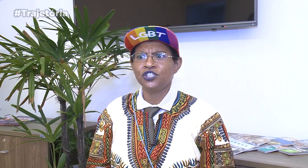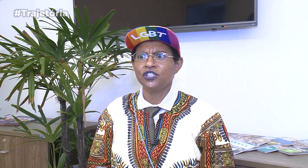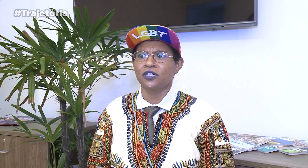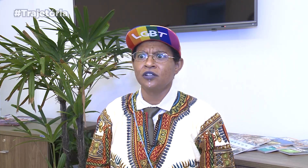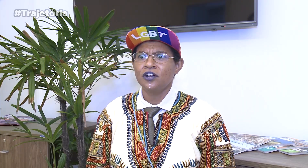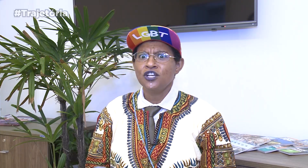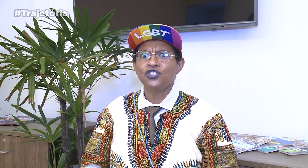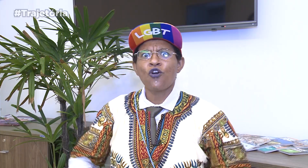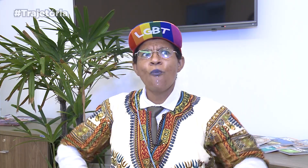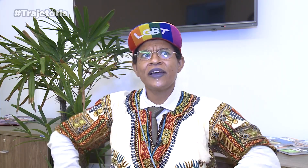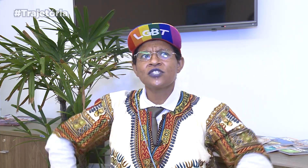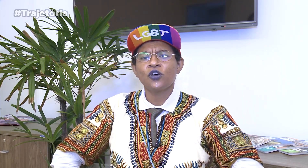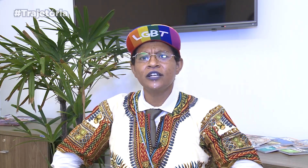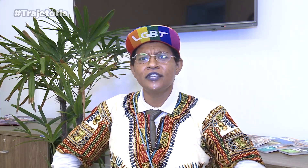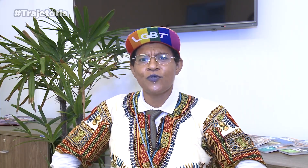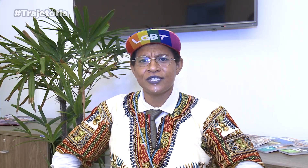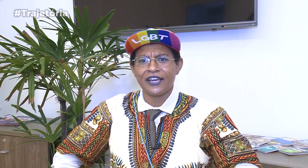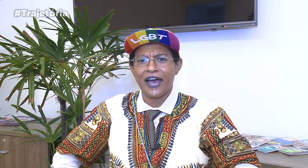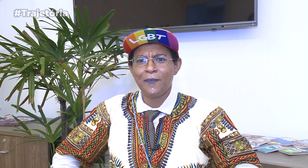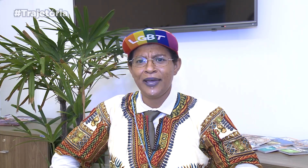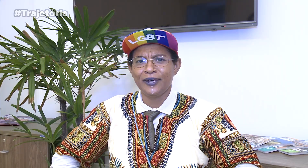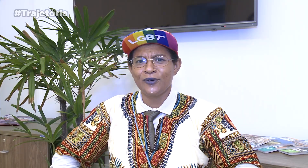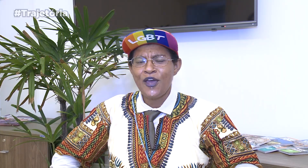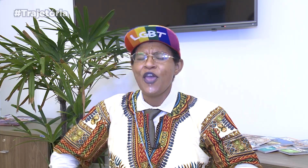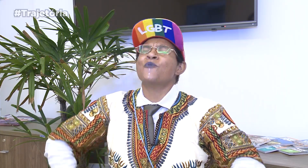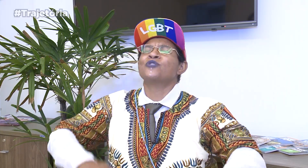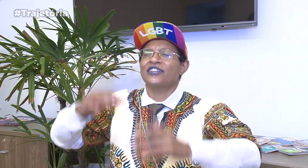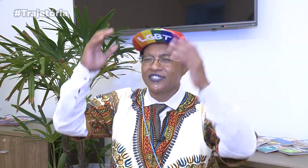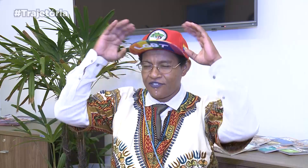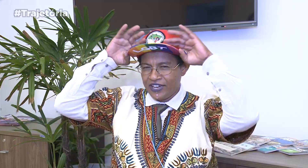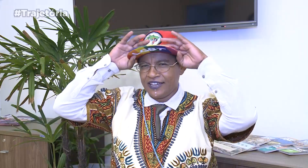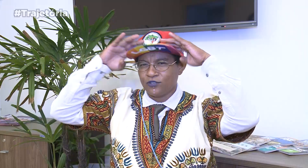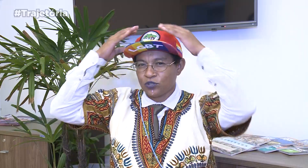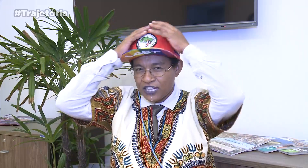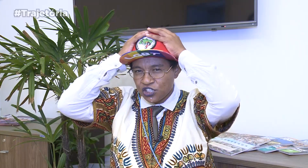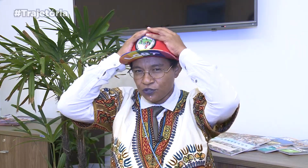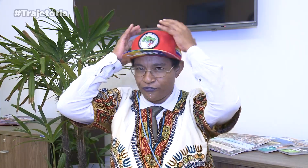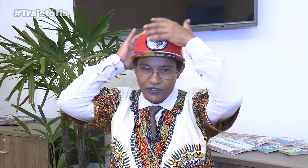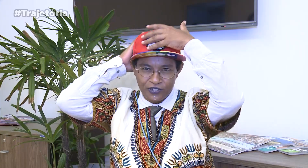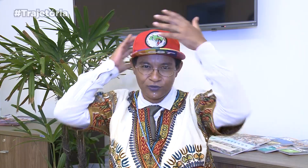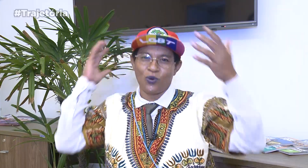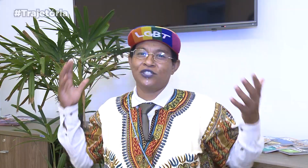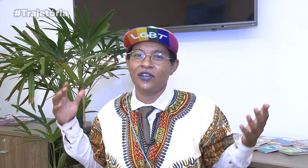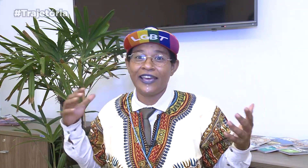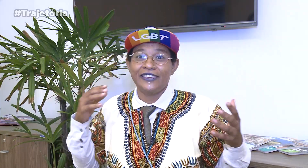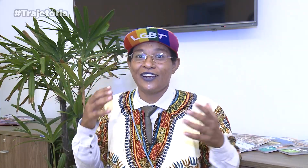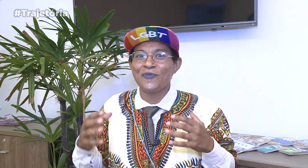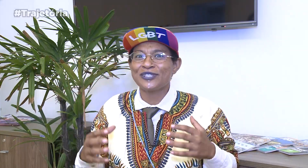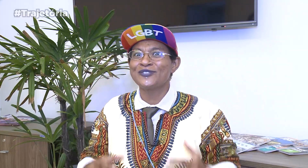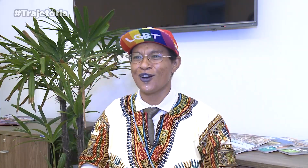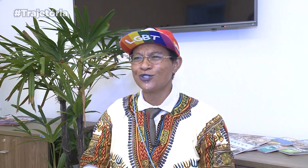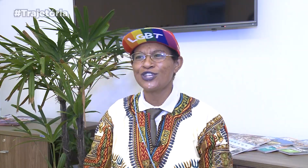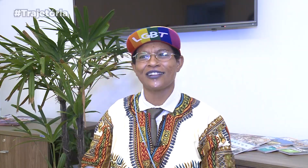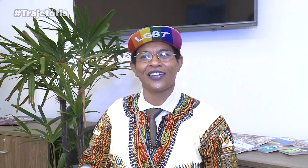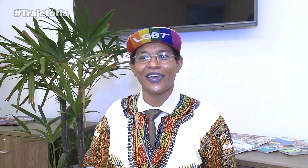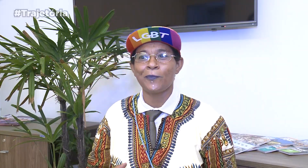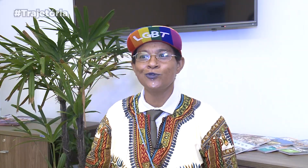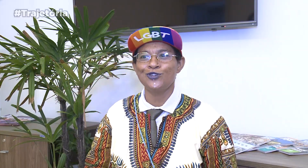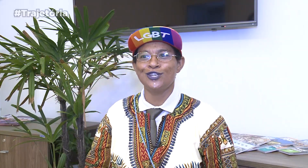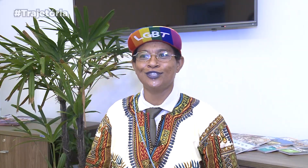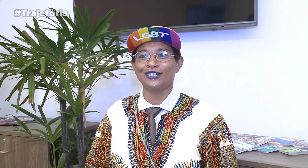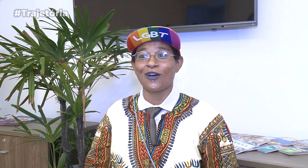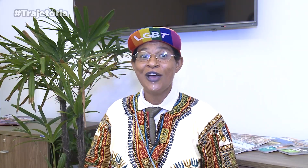doida, tia? Tia, como é que a senhora anda com esse cabelo? Eu, mulher, diz a verdade, tu tá achando feio? Tu acha que... E ela começa, não, tia, até